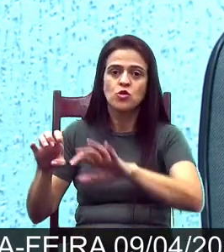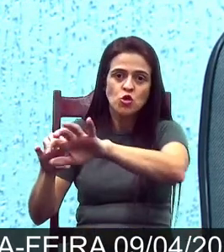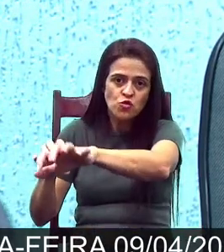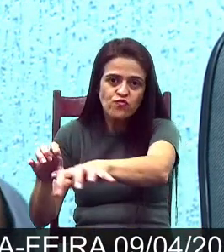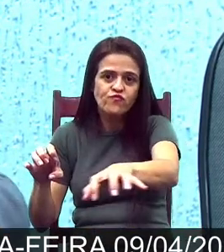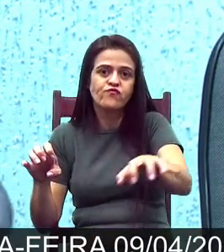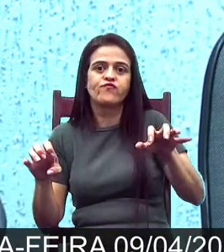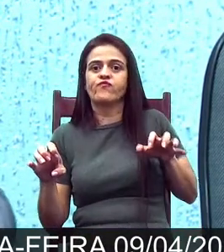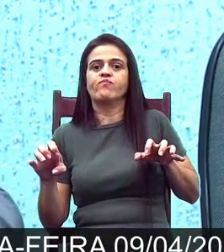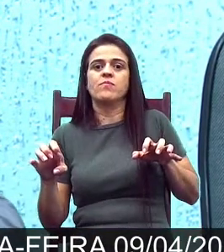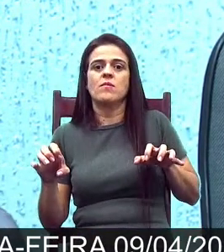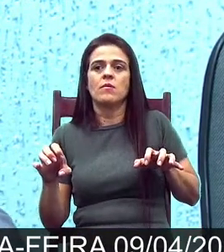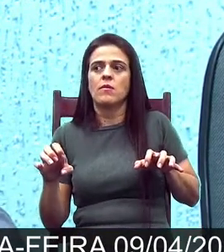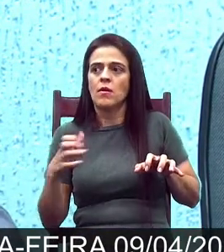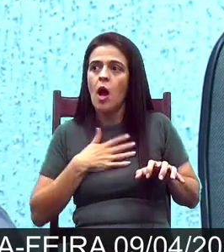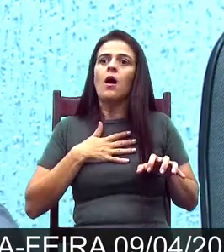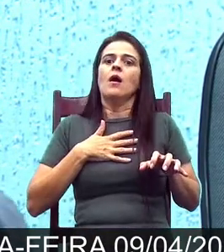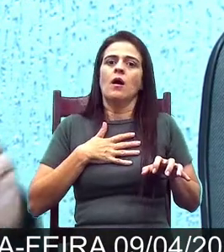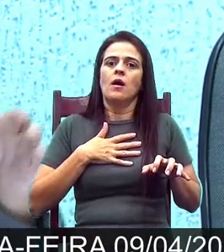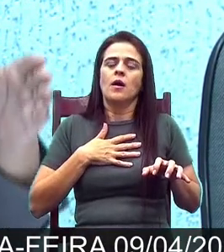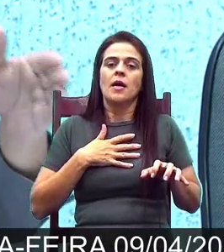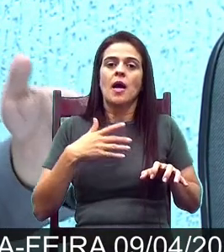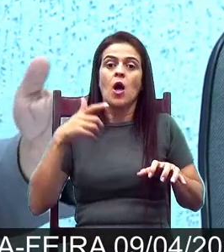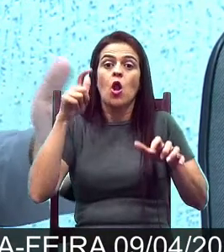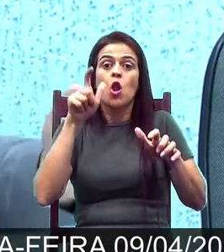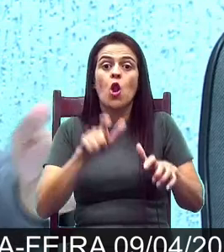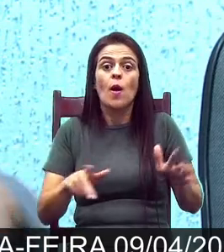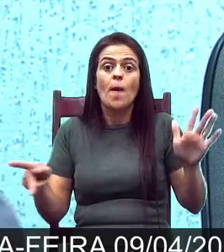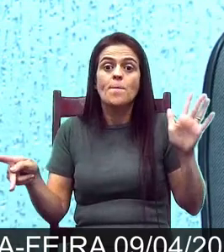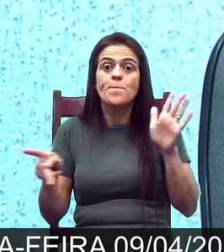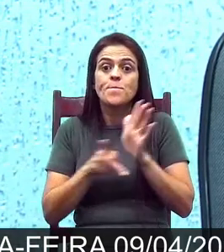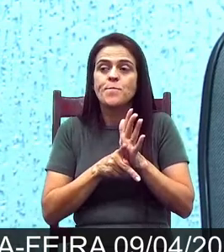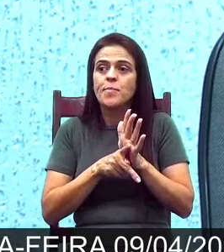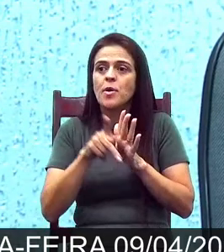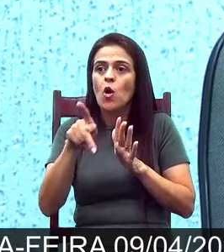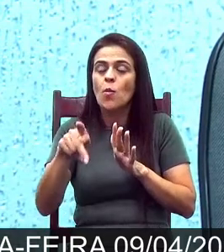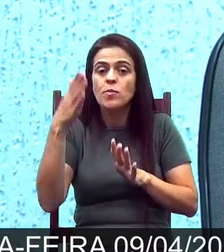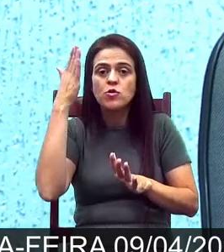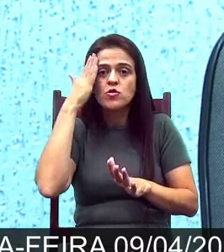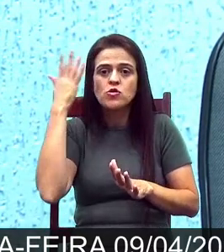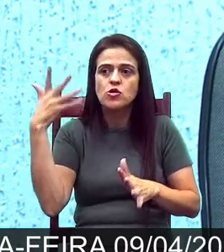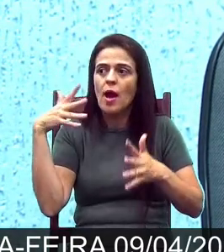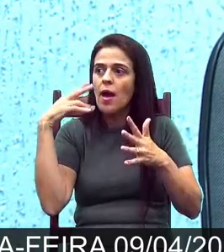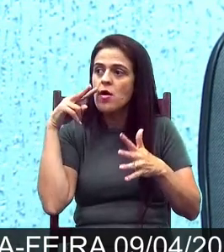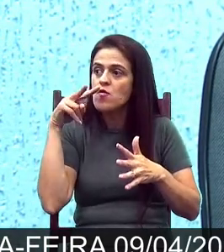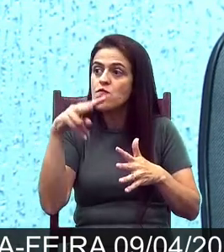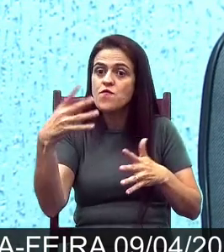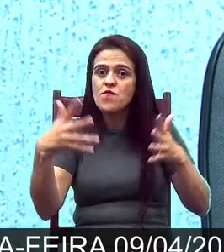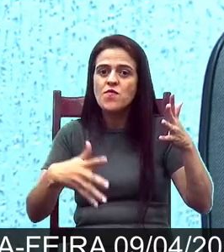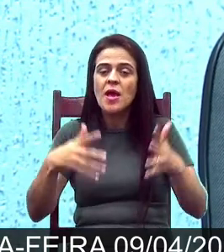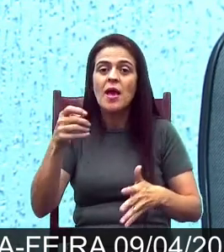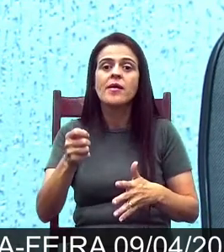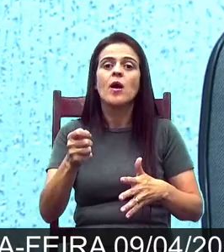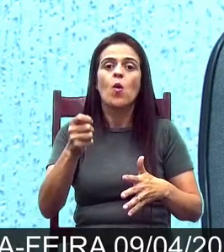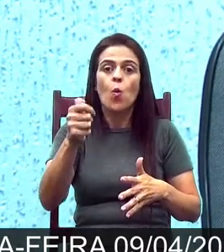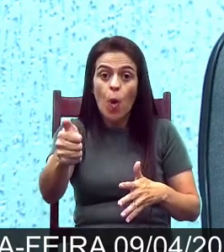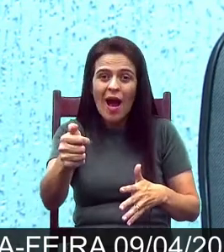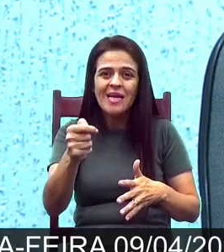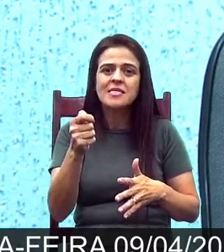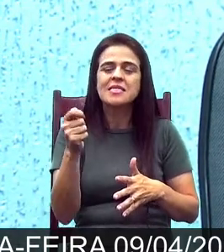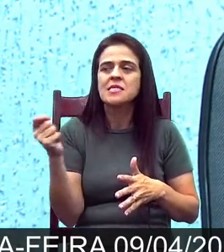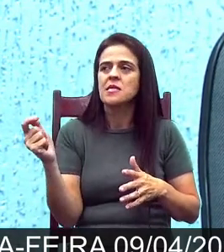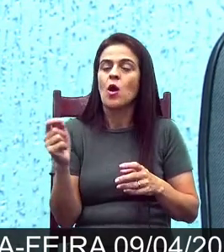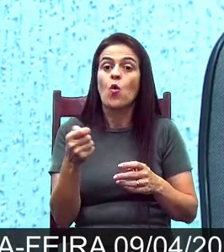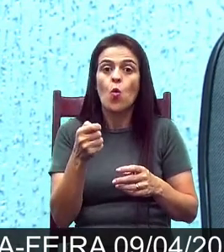Sem nenhuma sinalização, num lugar onde já tem um tapume ocupando parte da via pública. E quase, mas